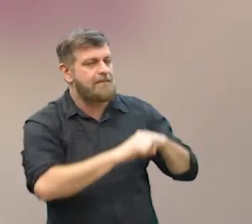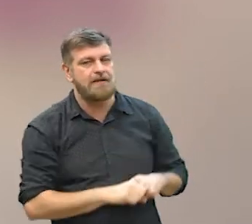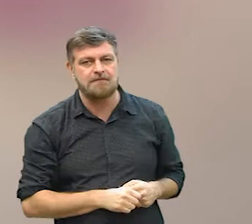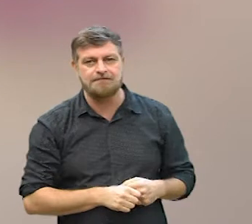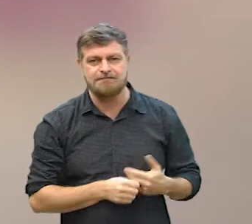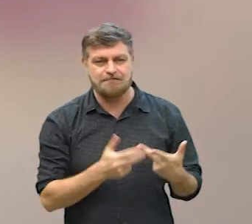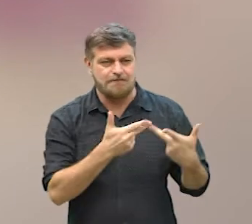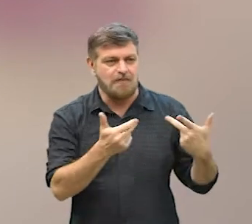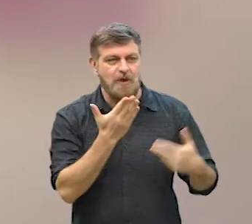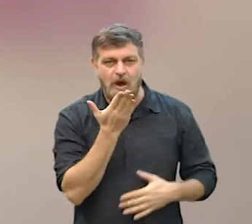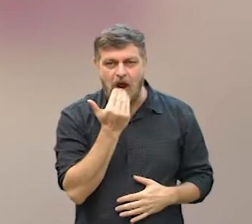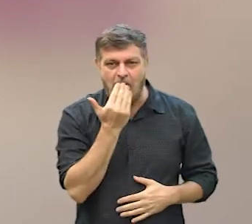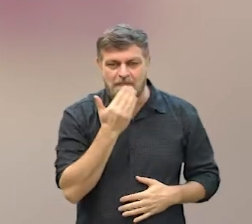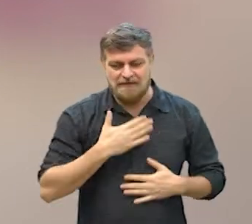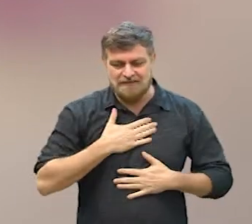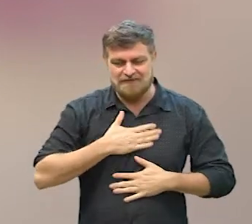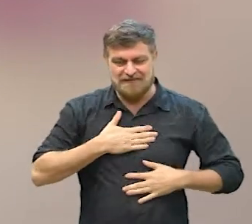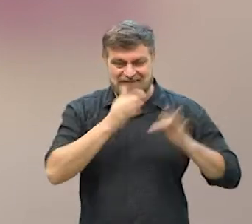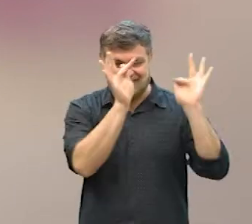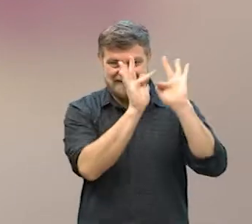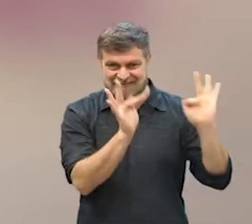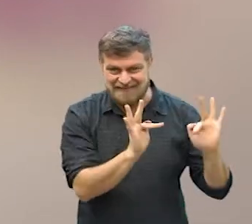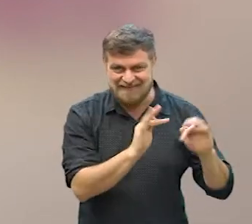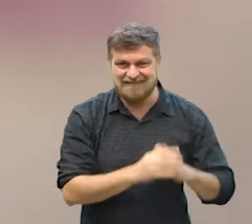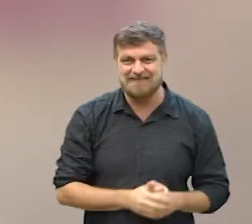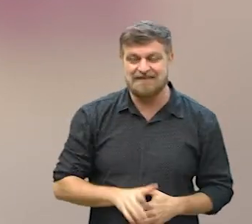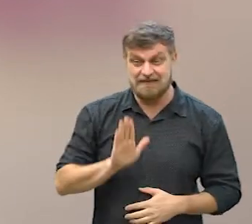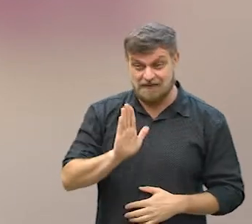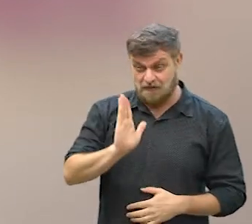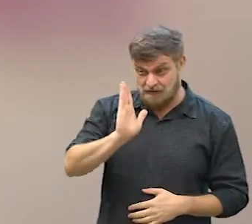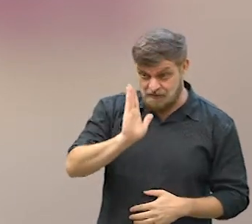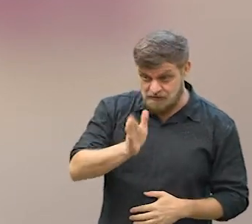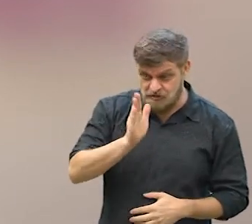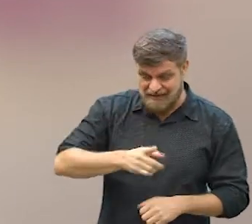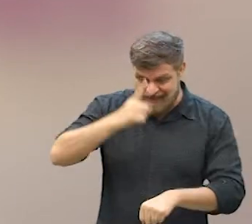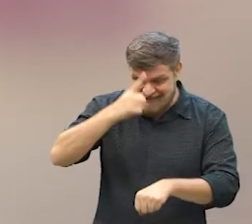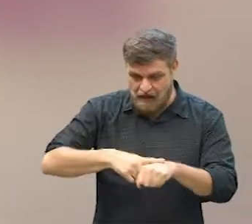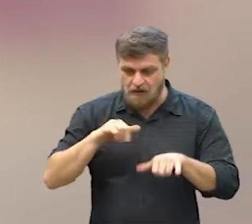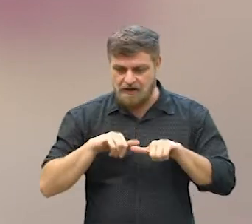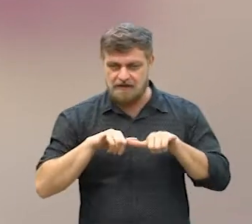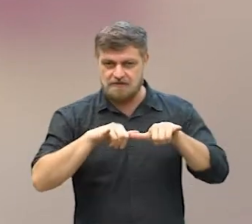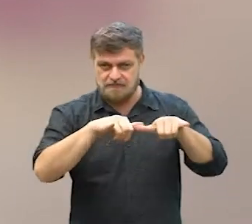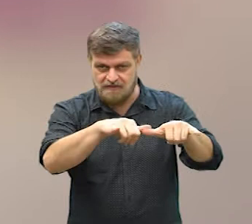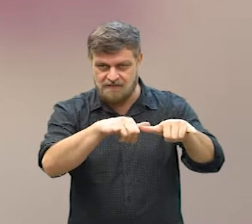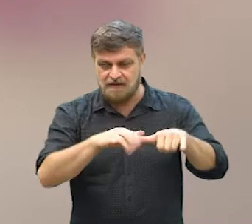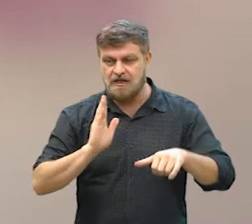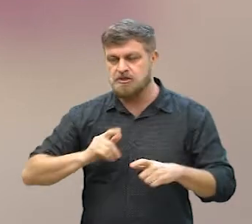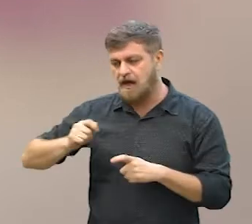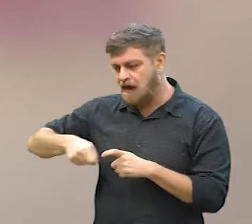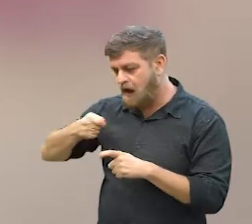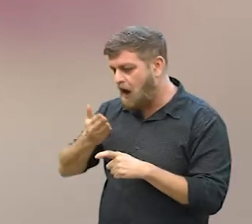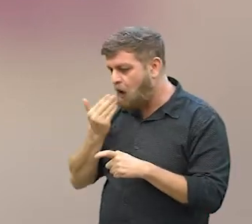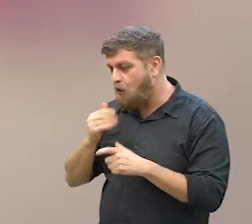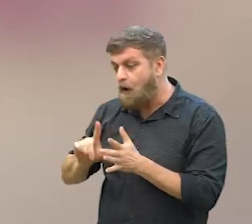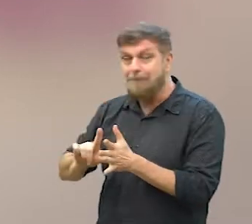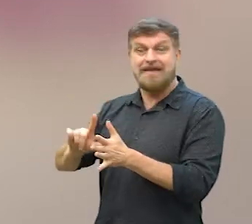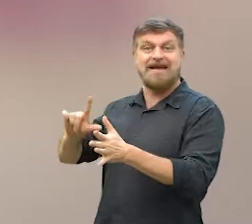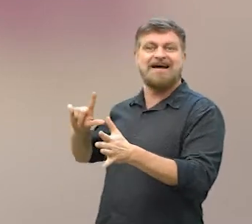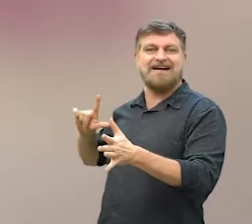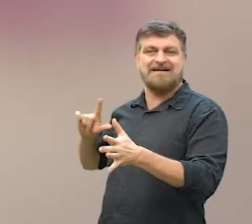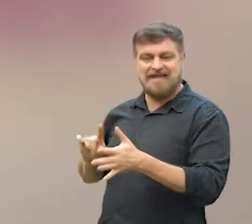escolhendo alimentos que te proporciona felicidade. Então, sempre ir já satisfeito, né, já feito